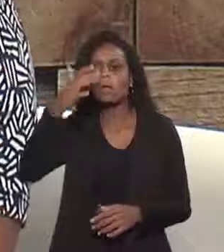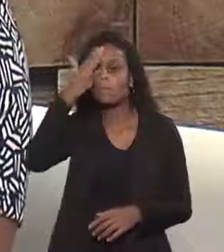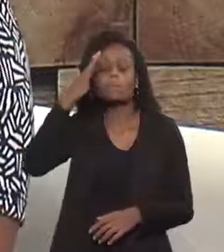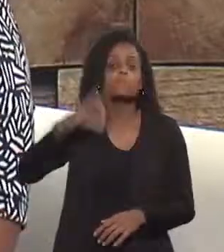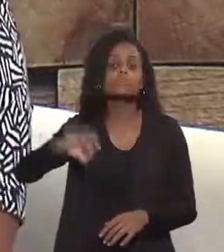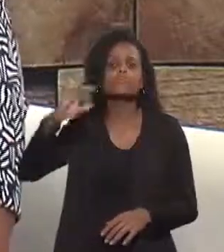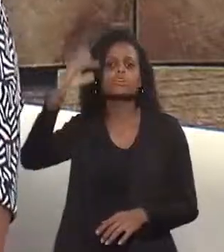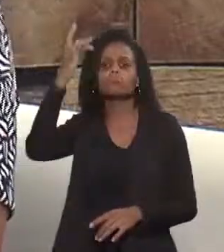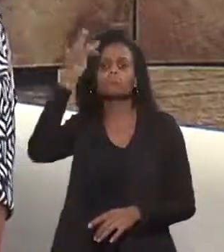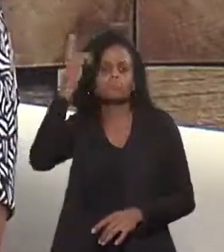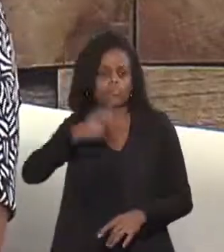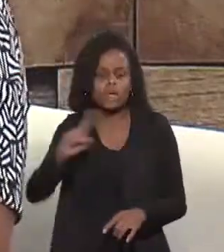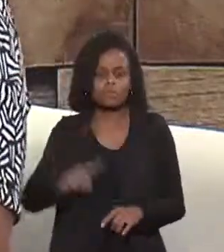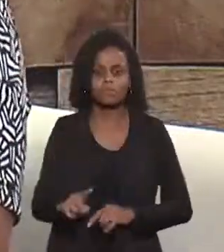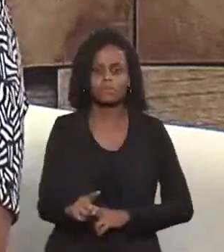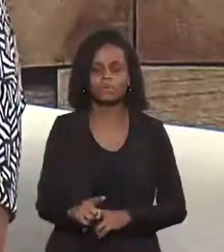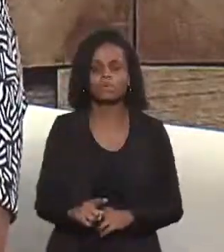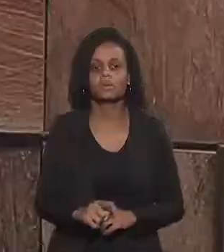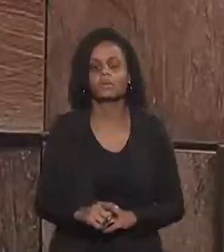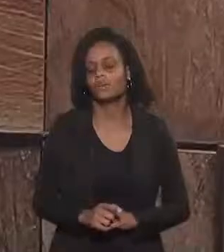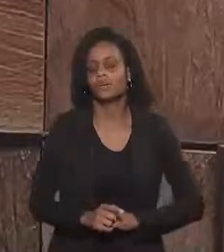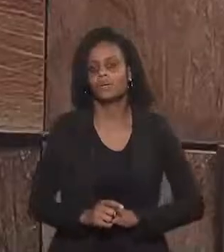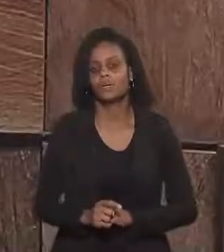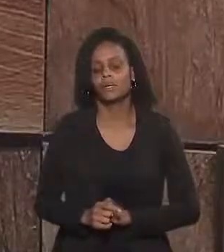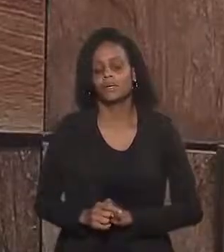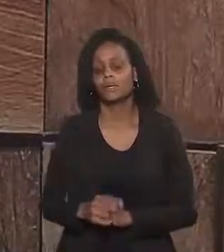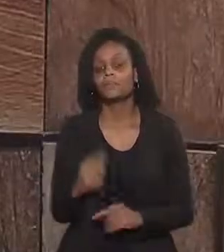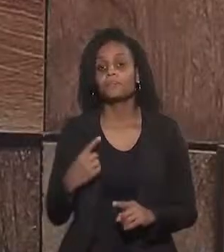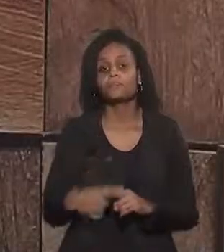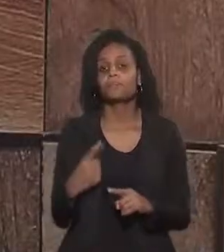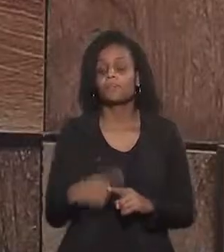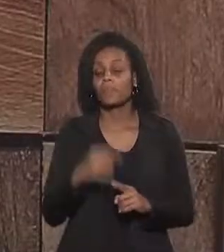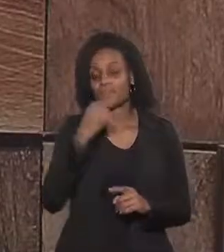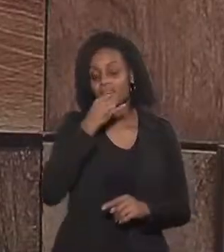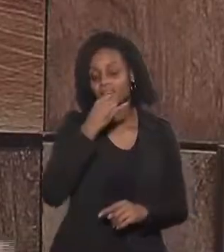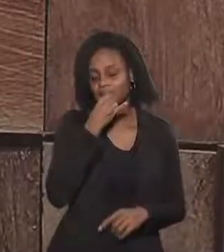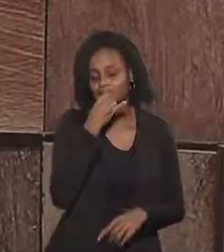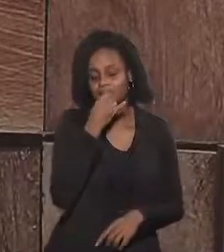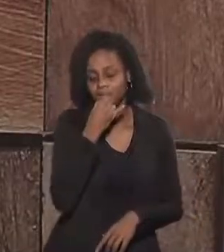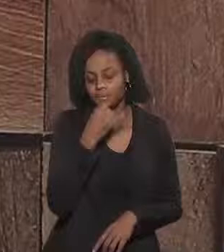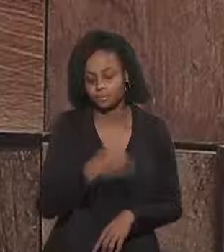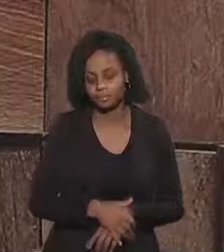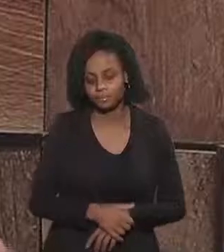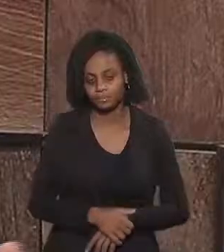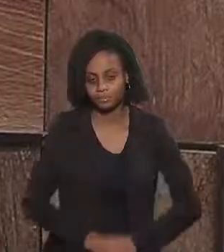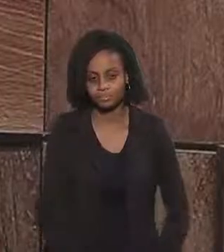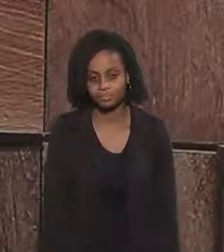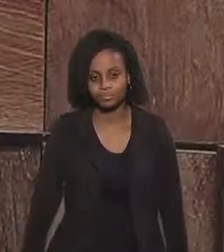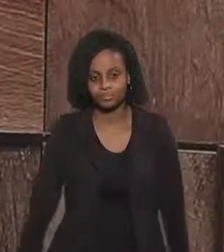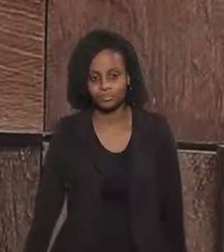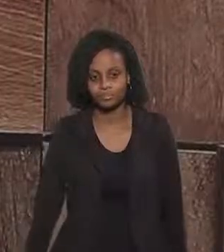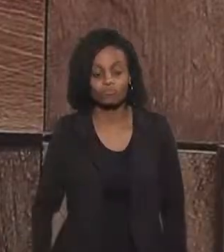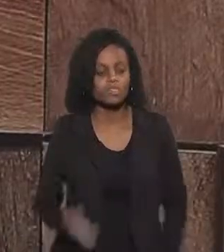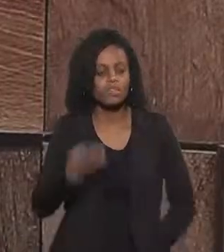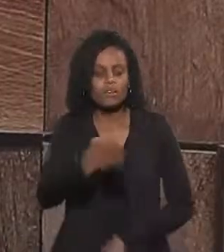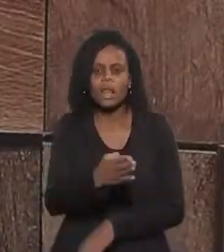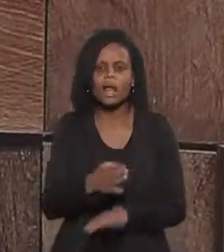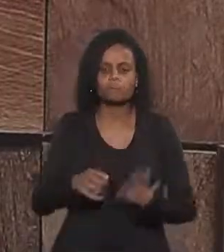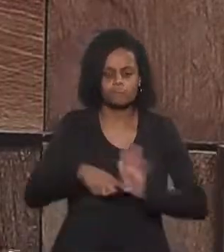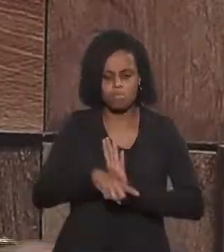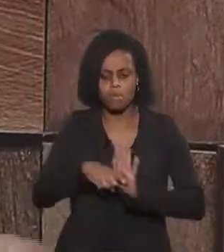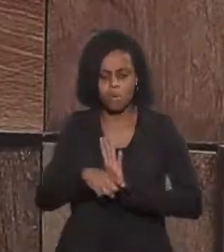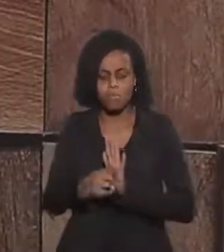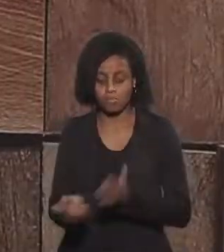quem não faz o pré-natal de maneira adequada. Só né? quem não faz o pré-natal. Porque, por exemplo, quando você vai fazer todo o